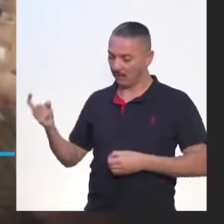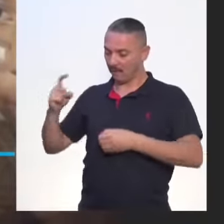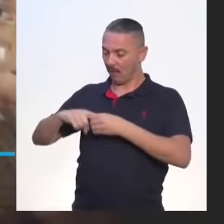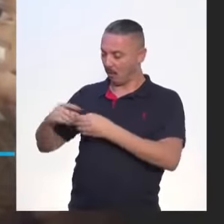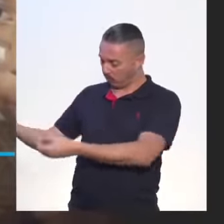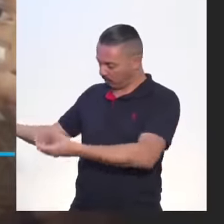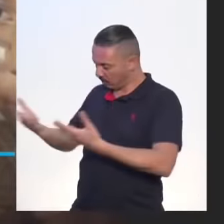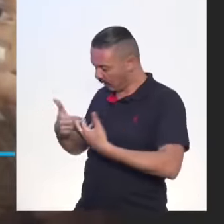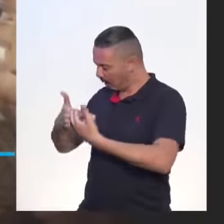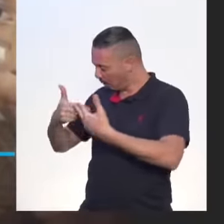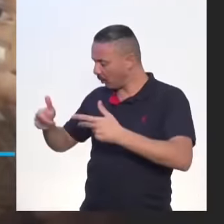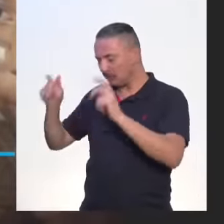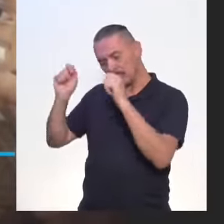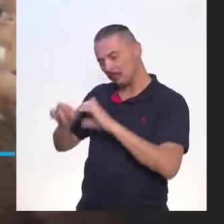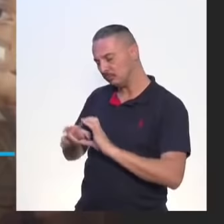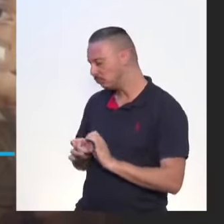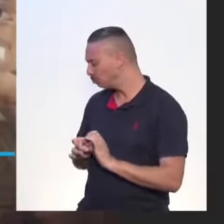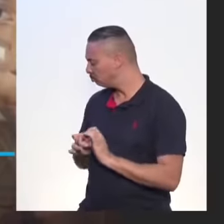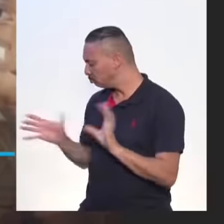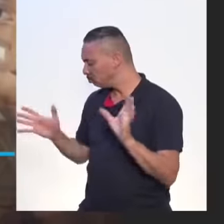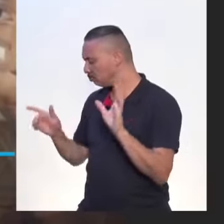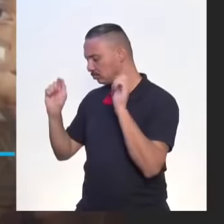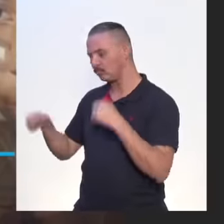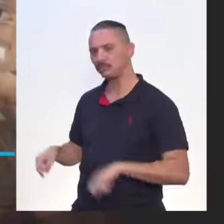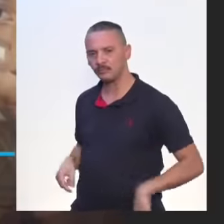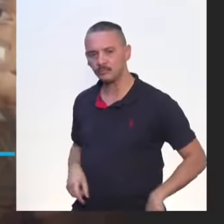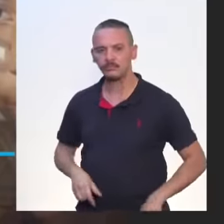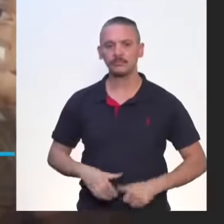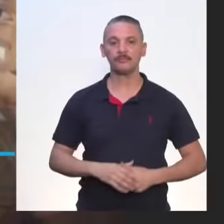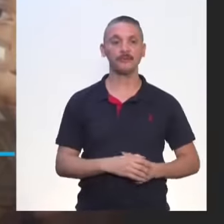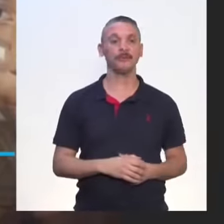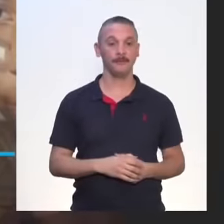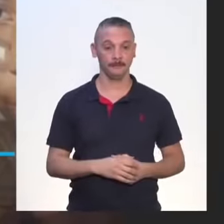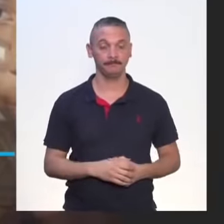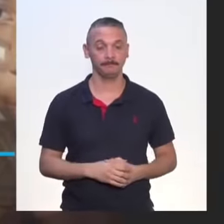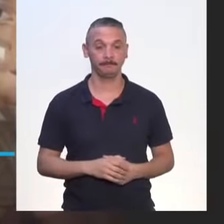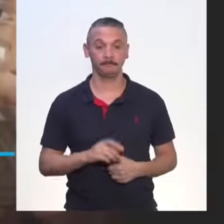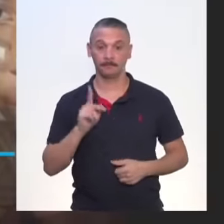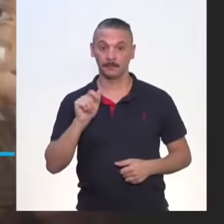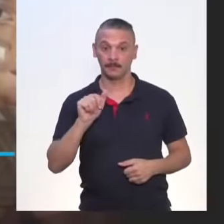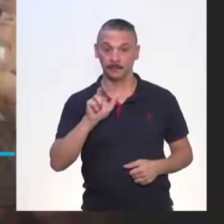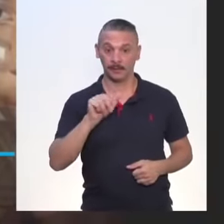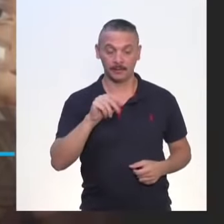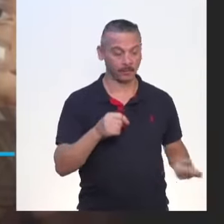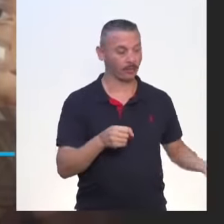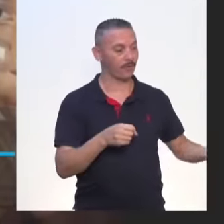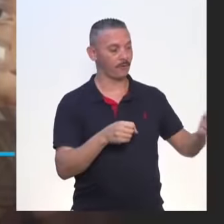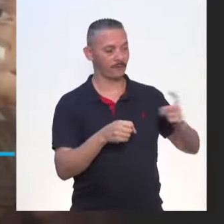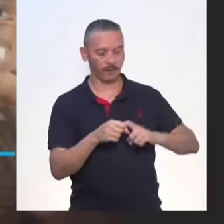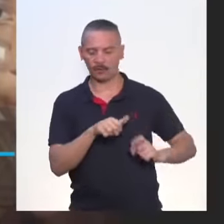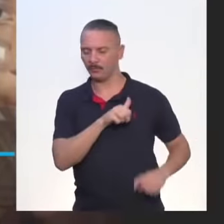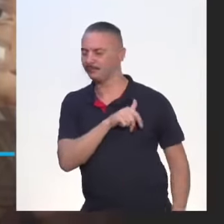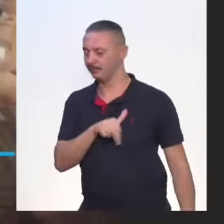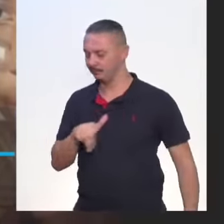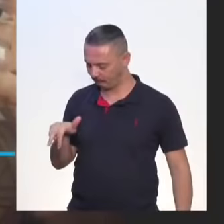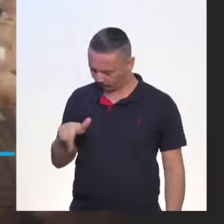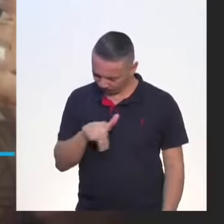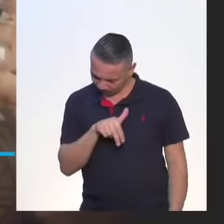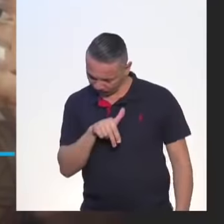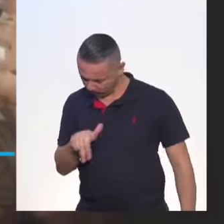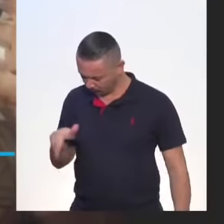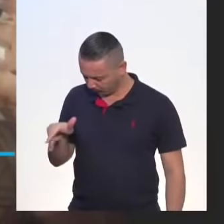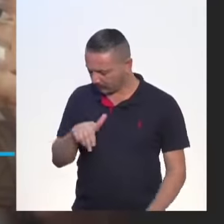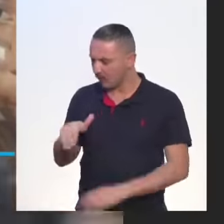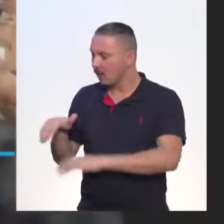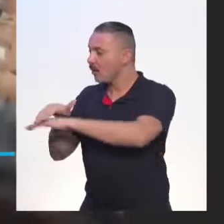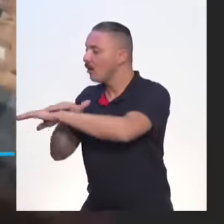oferecer, você volta aqui. Aí o Caru Taru voltou e tal, e começou com a turma